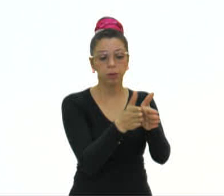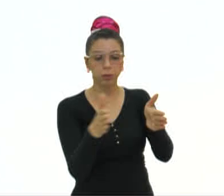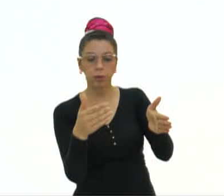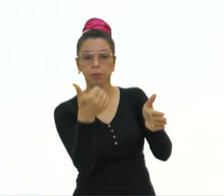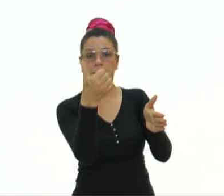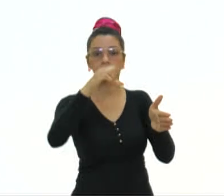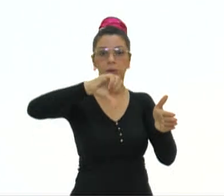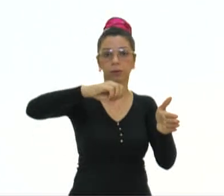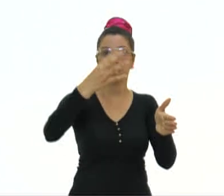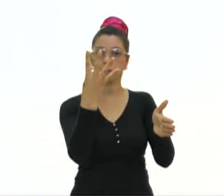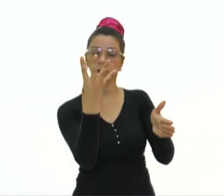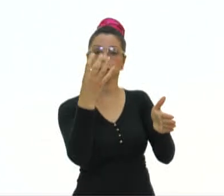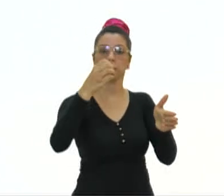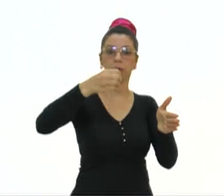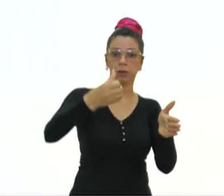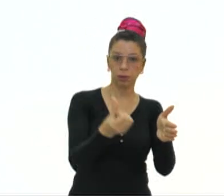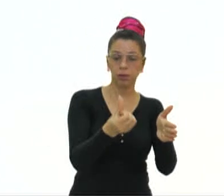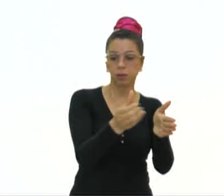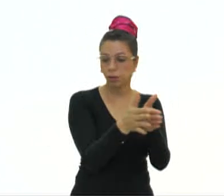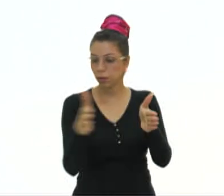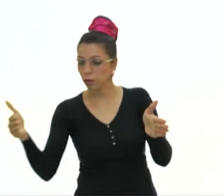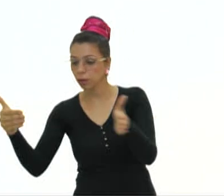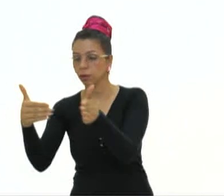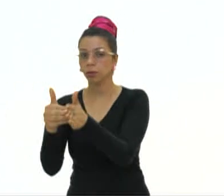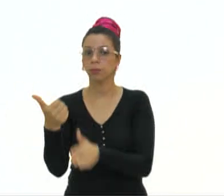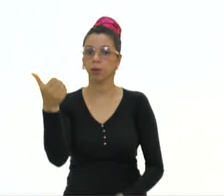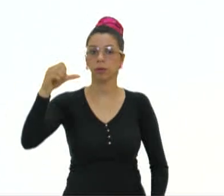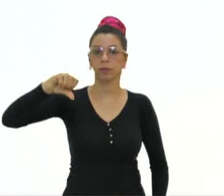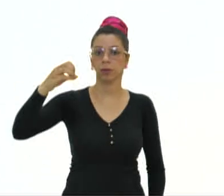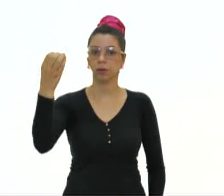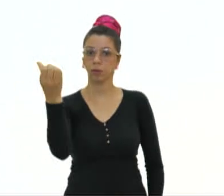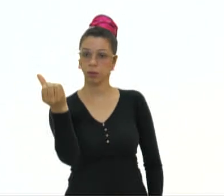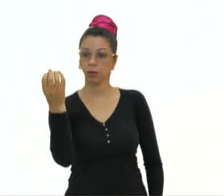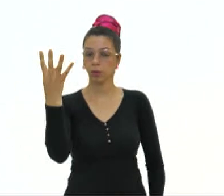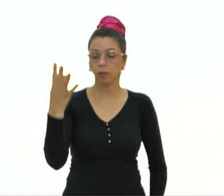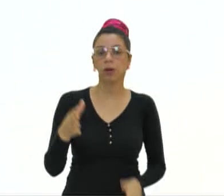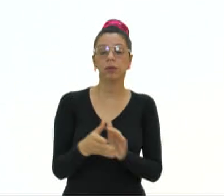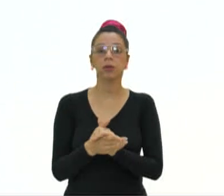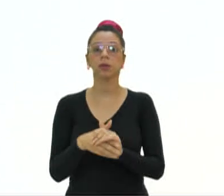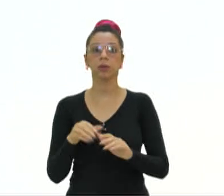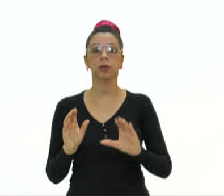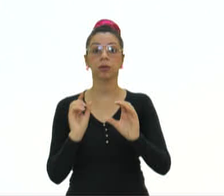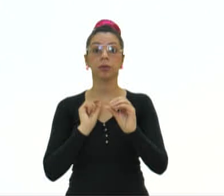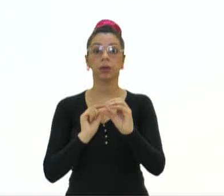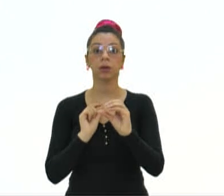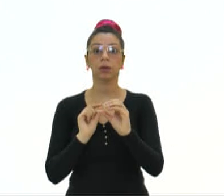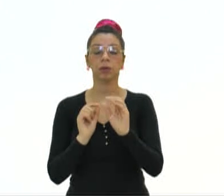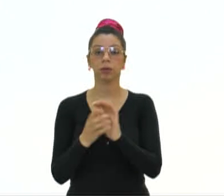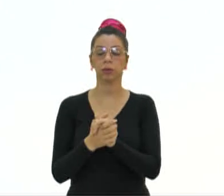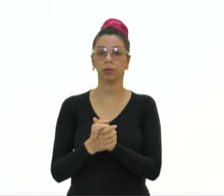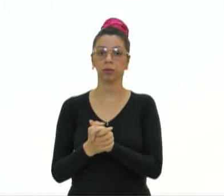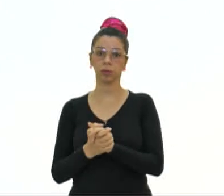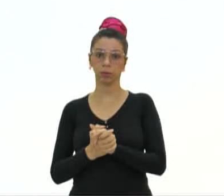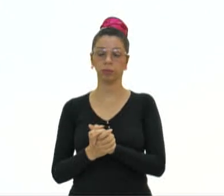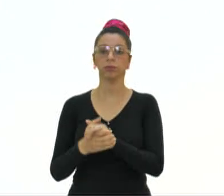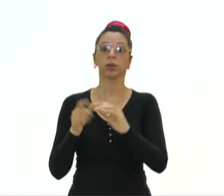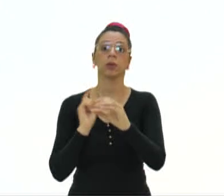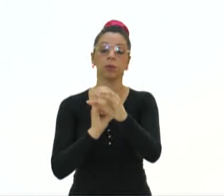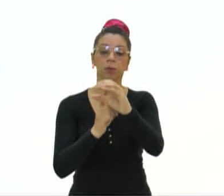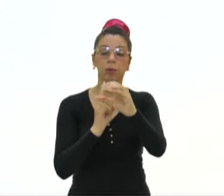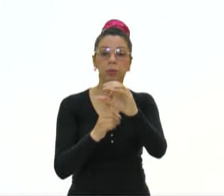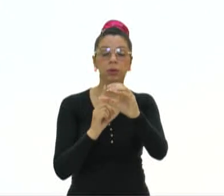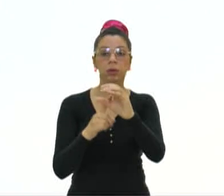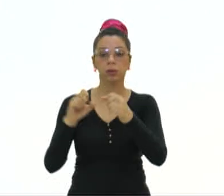1946 e 1964, é correto afirmar que 1. O populismo é democrático, pois o Estado mantém as massas populares sob